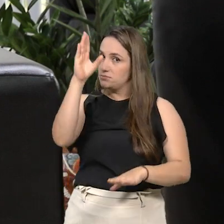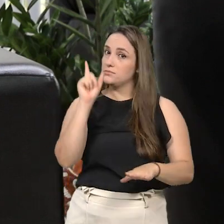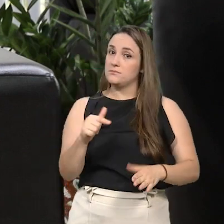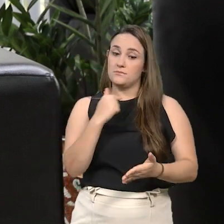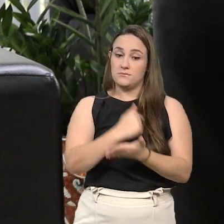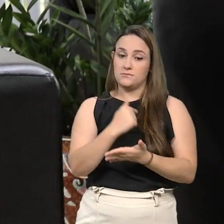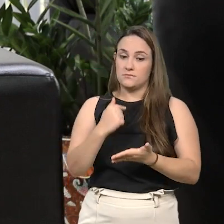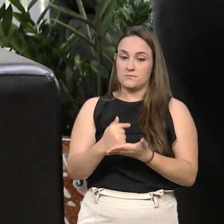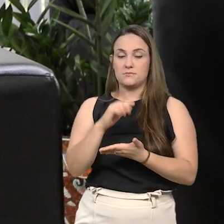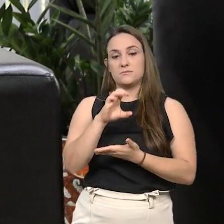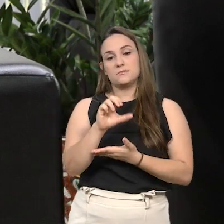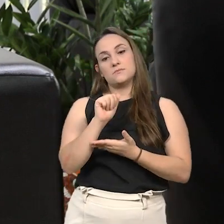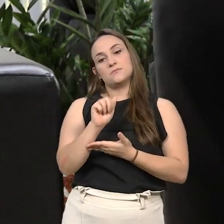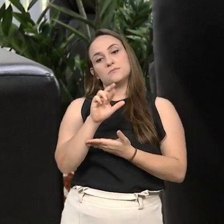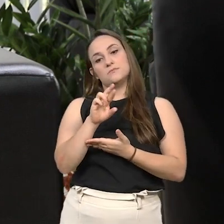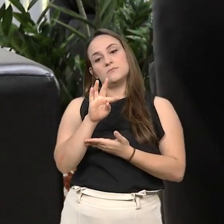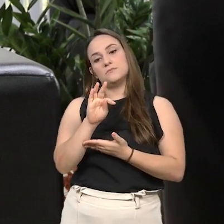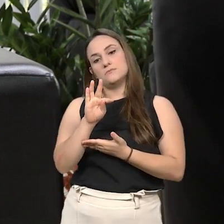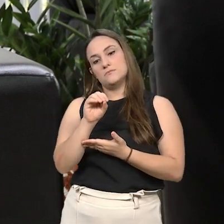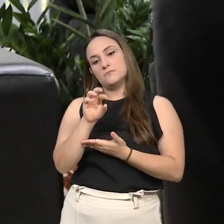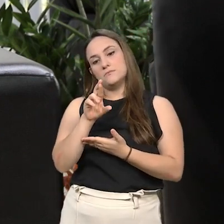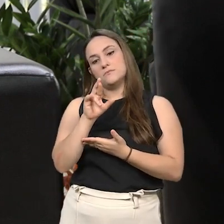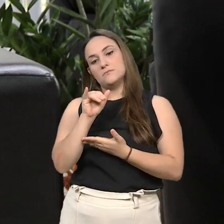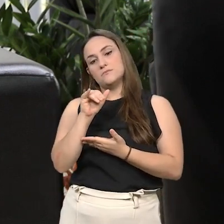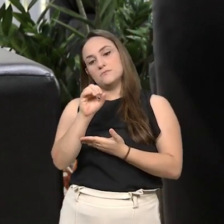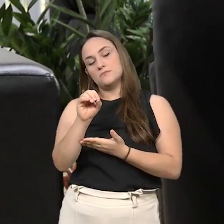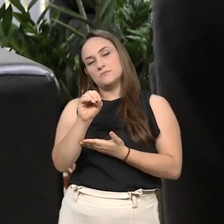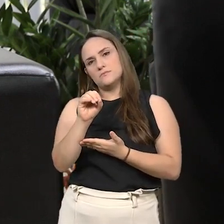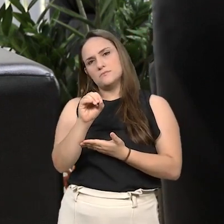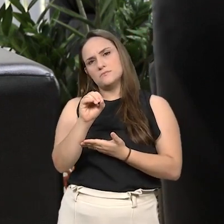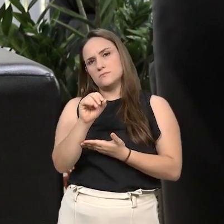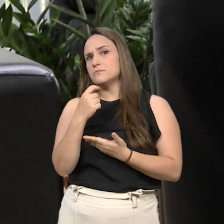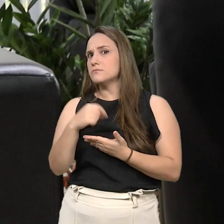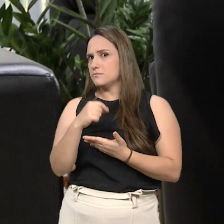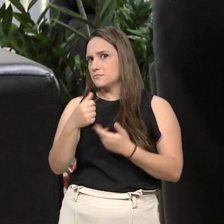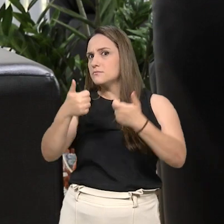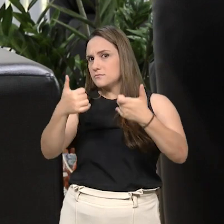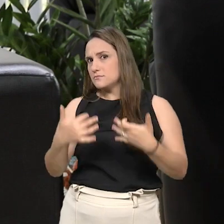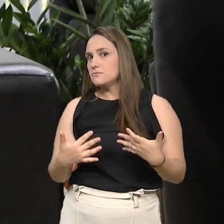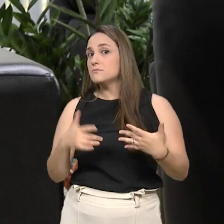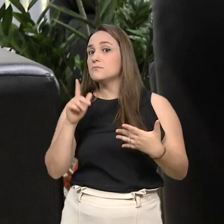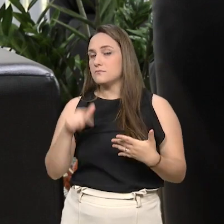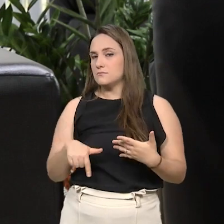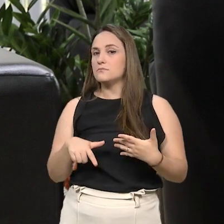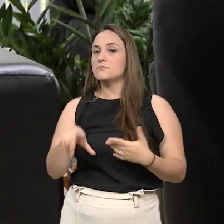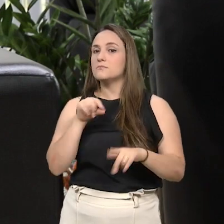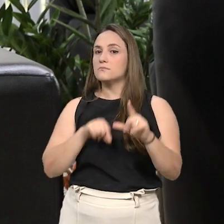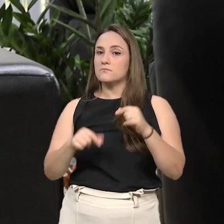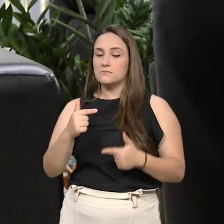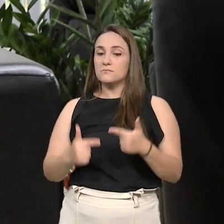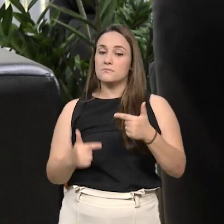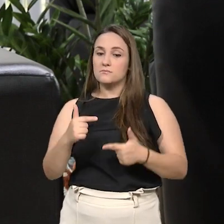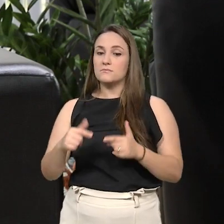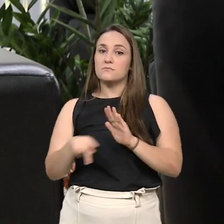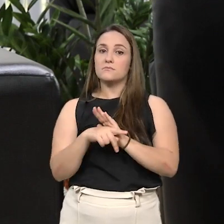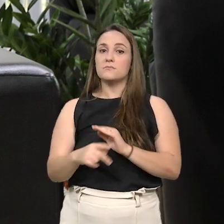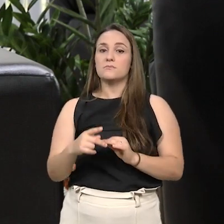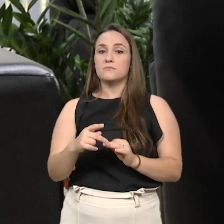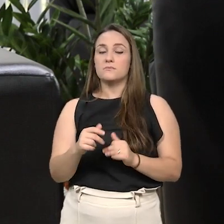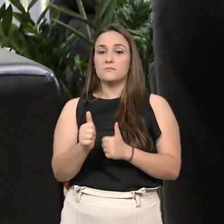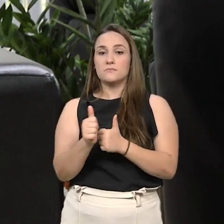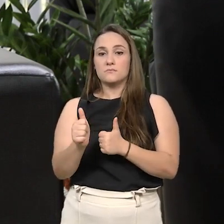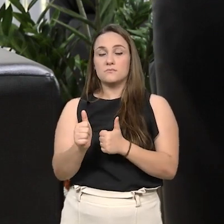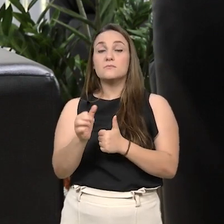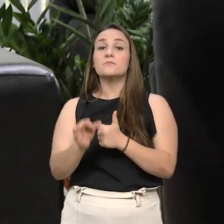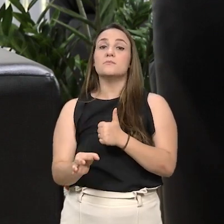os cartórios. E aqui, Fernando, nós temos que deixar uma coisa muito forte, muito gravada, que foi uma decisão política tomada pelo